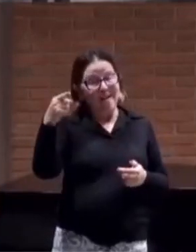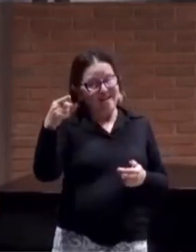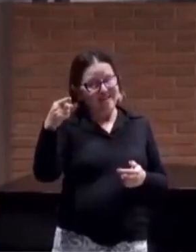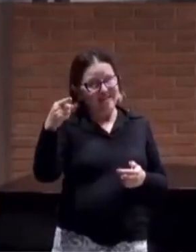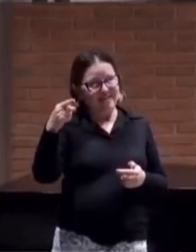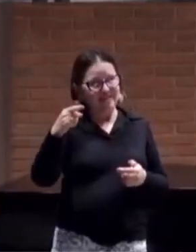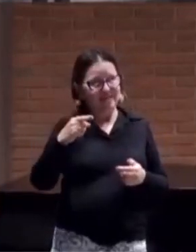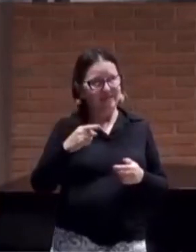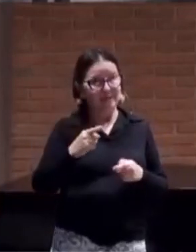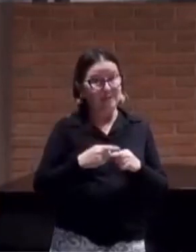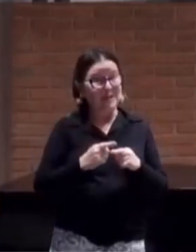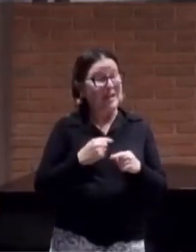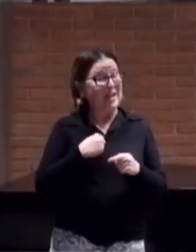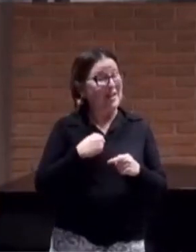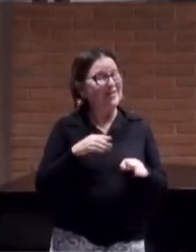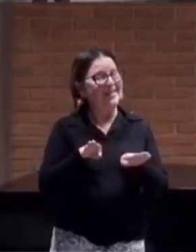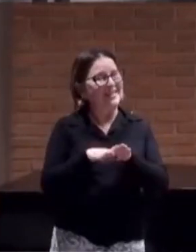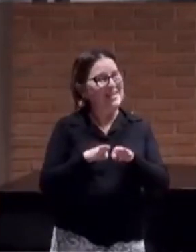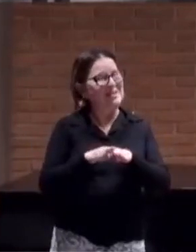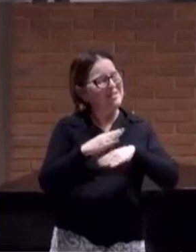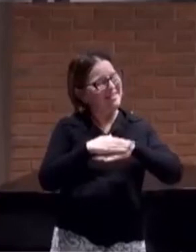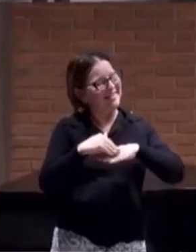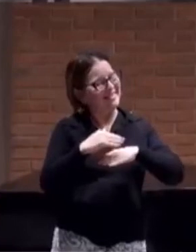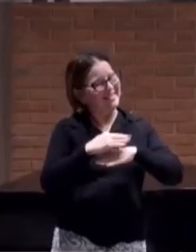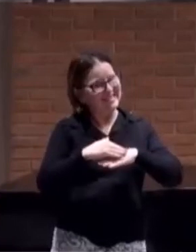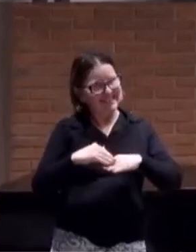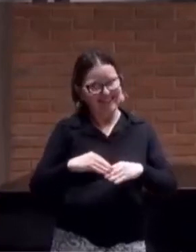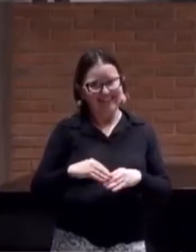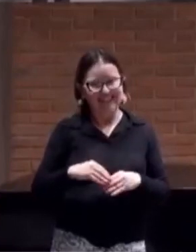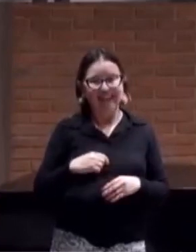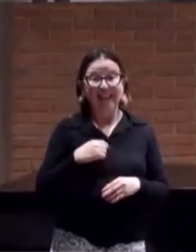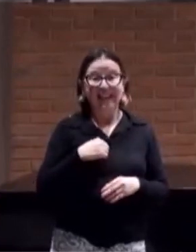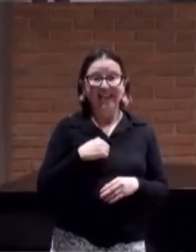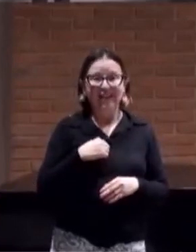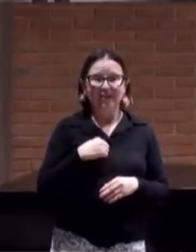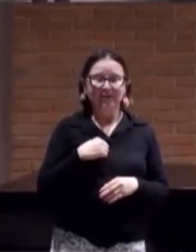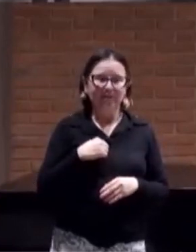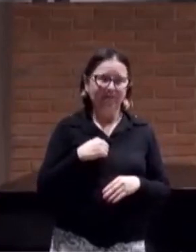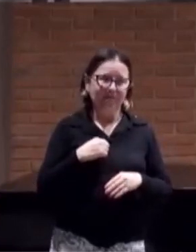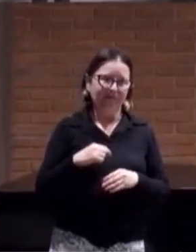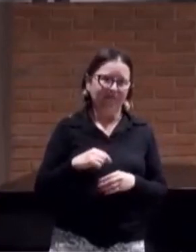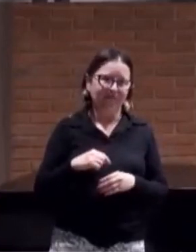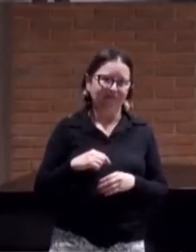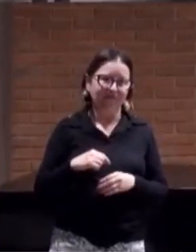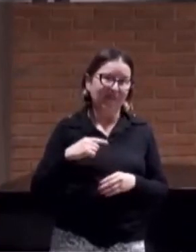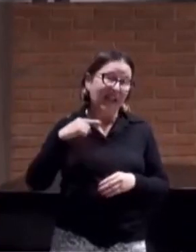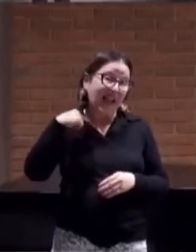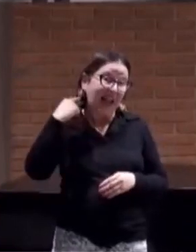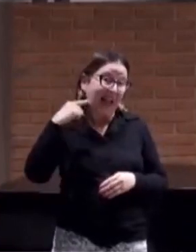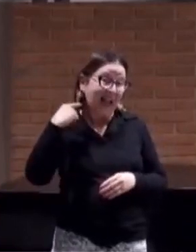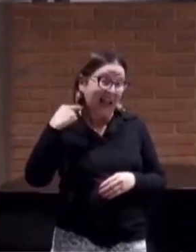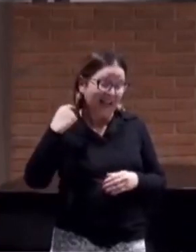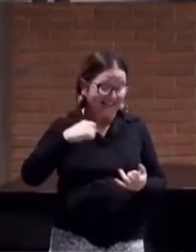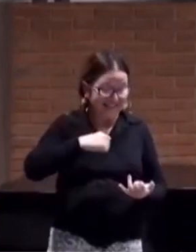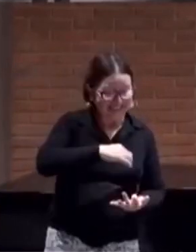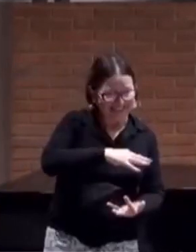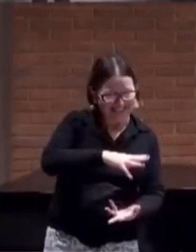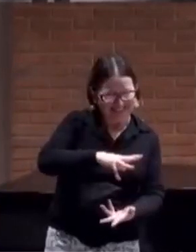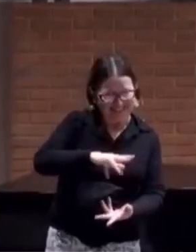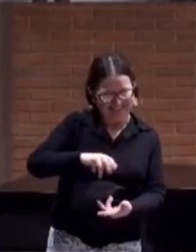sou consolador, eu também sou paráclito. Eu sou o paráclito, o advogado do mundo.